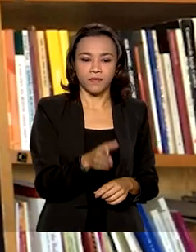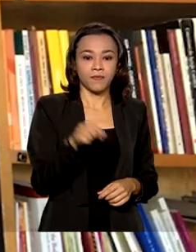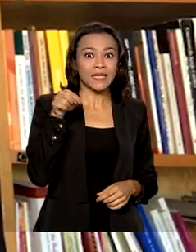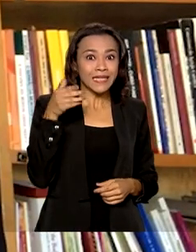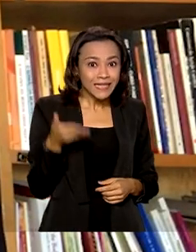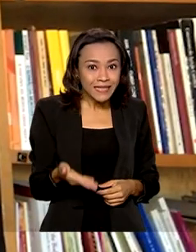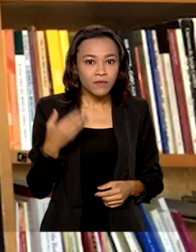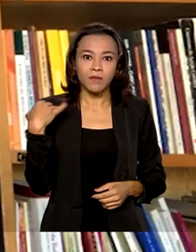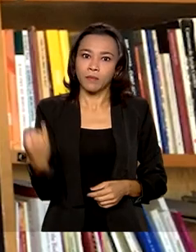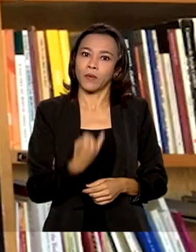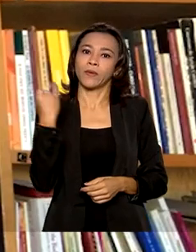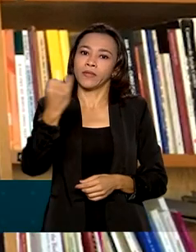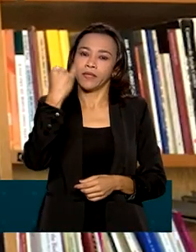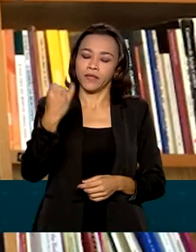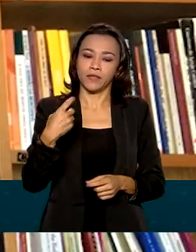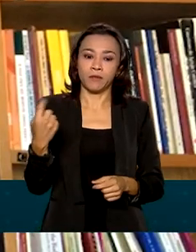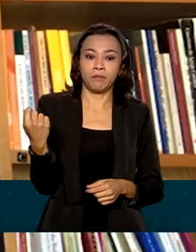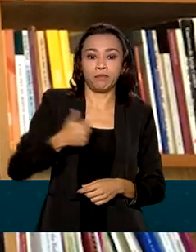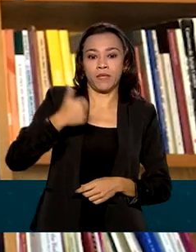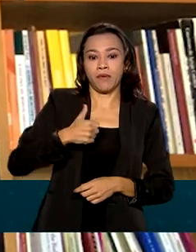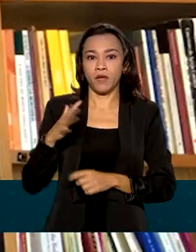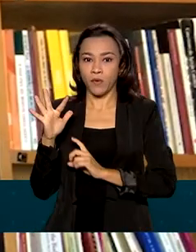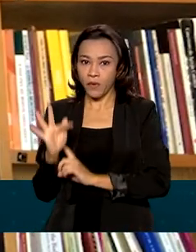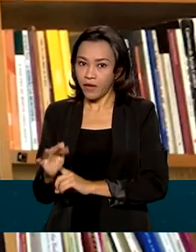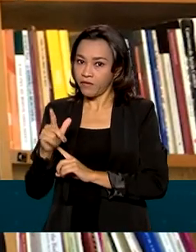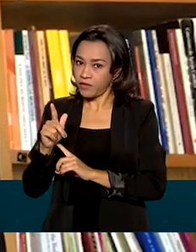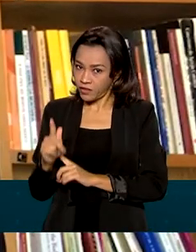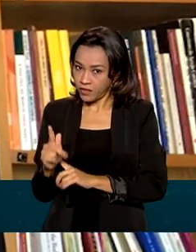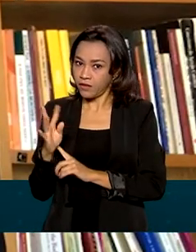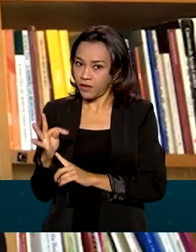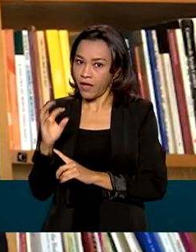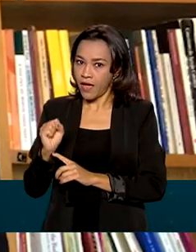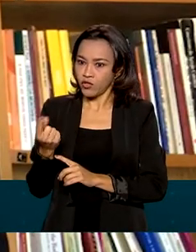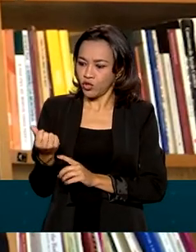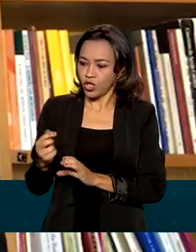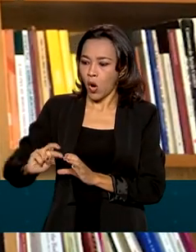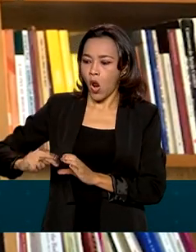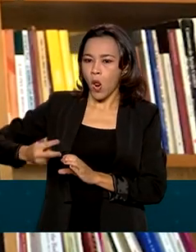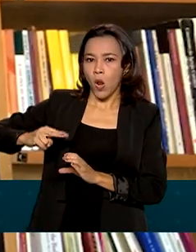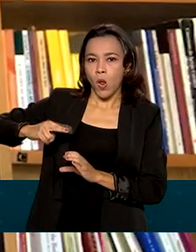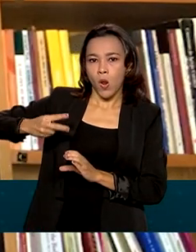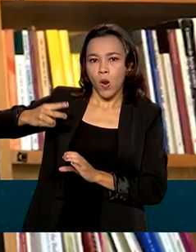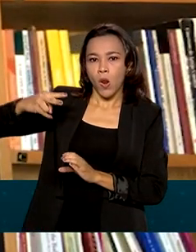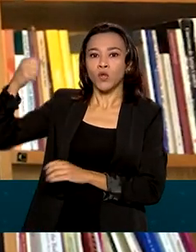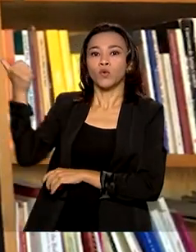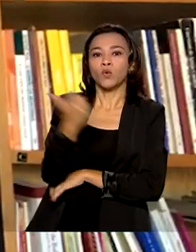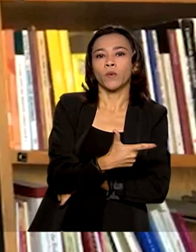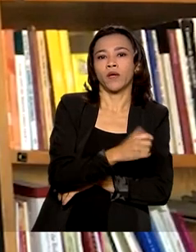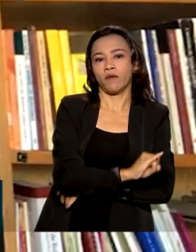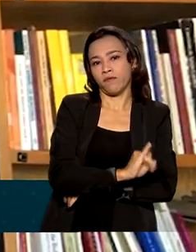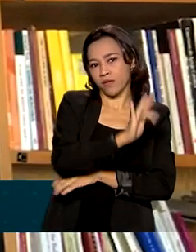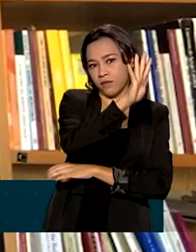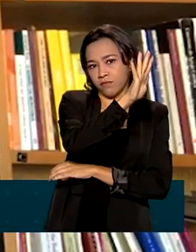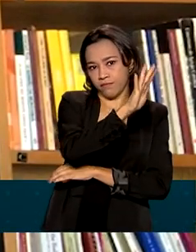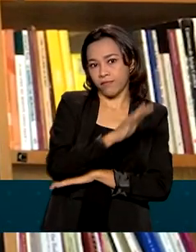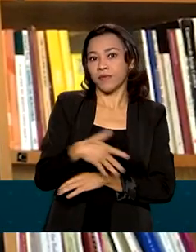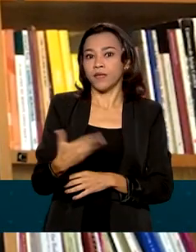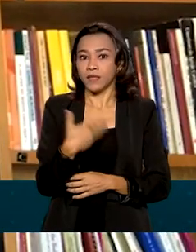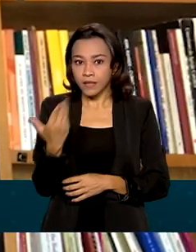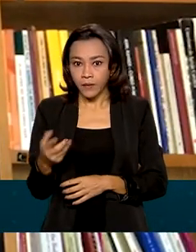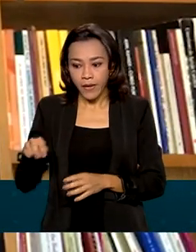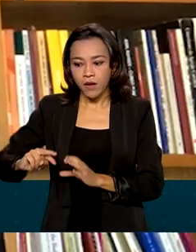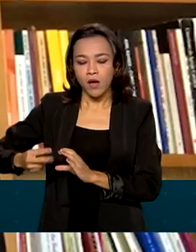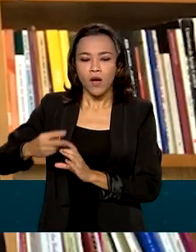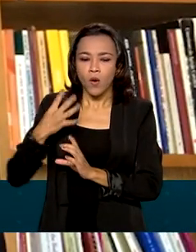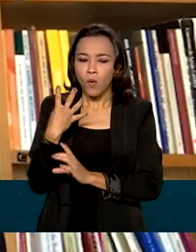por dois fatores primeiro que o fundo de garantia rendeu mais que a inflação então contra o especial de quatro com 52 de 2020 o